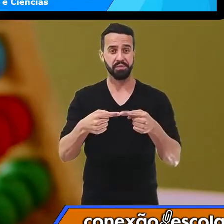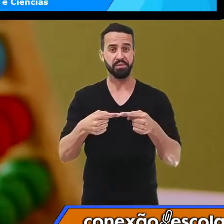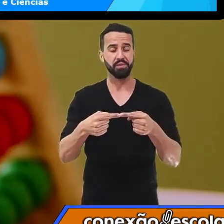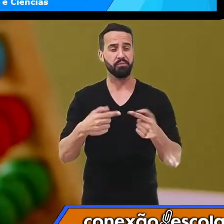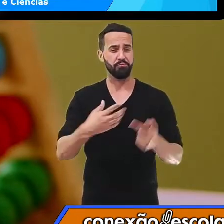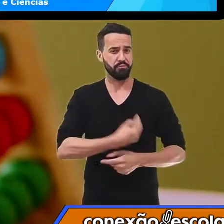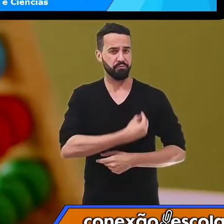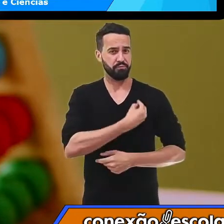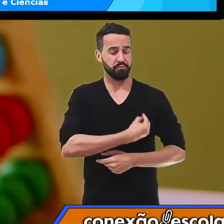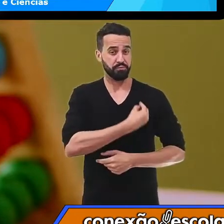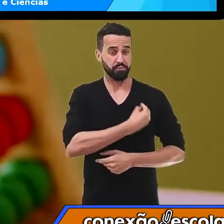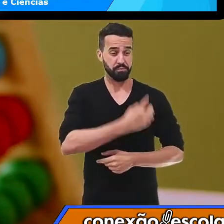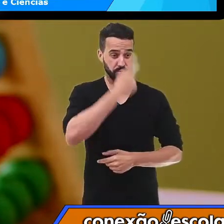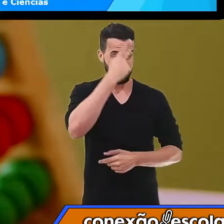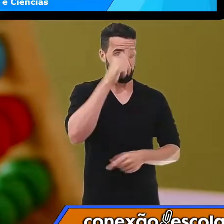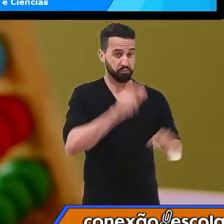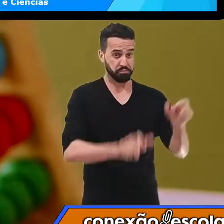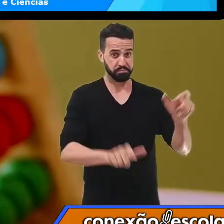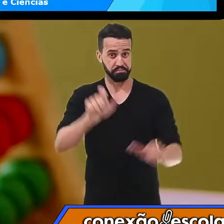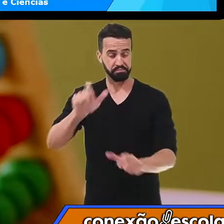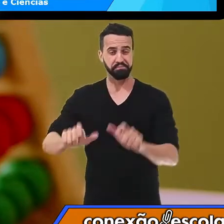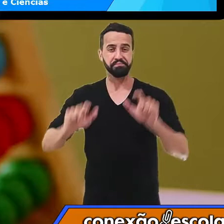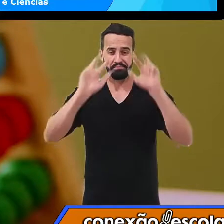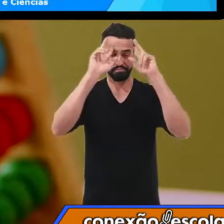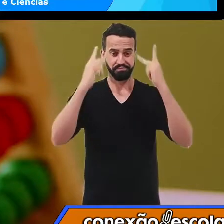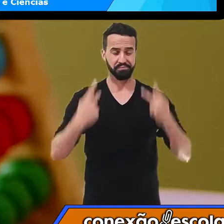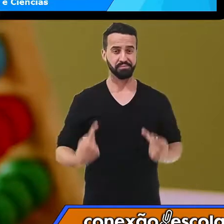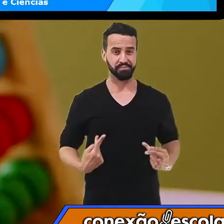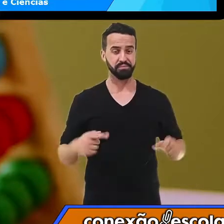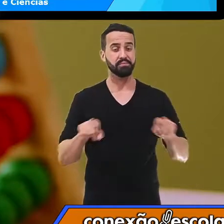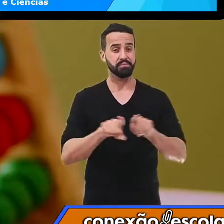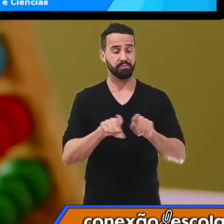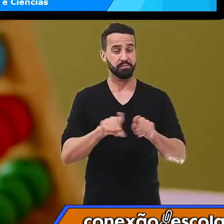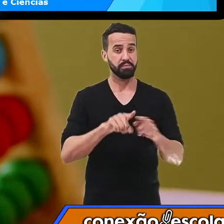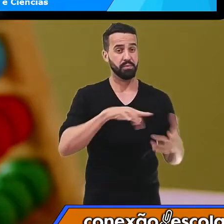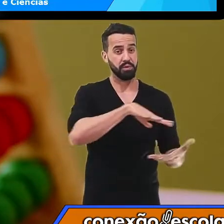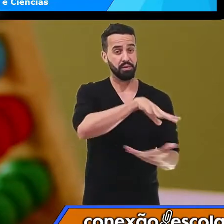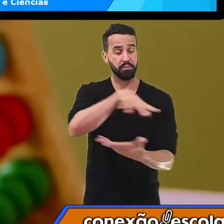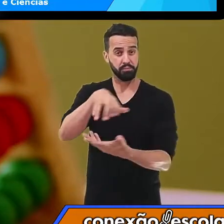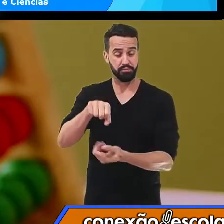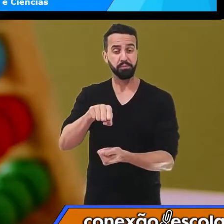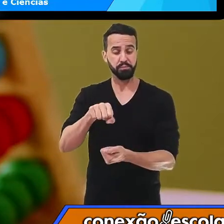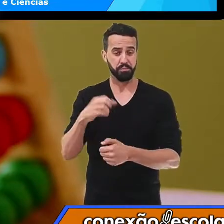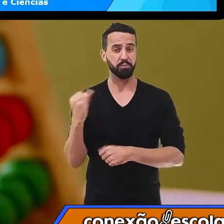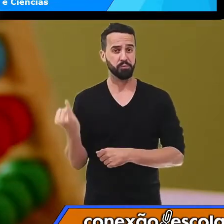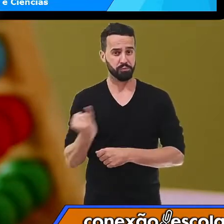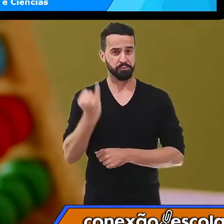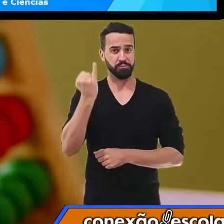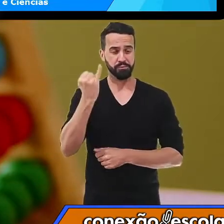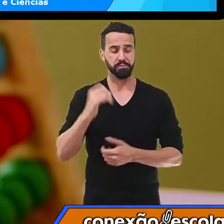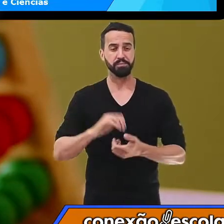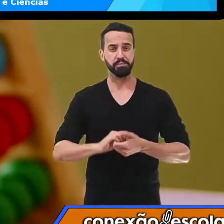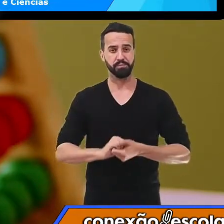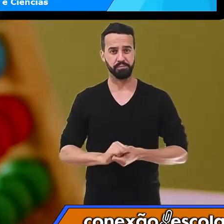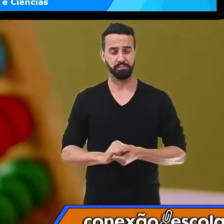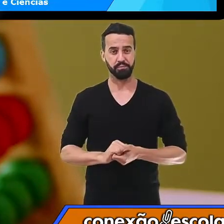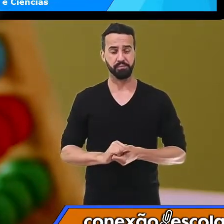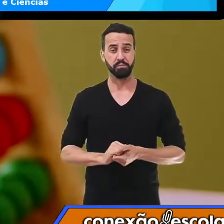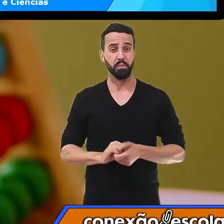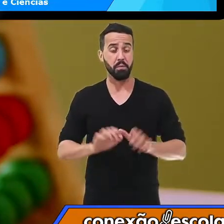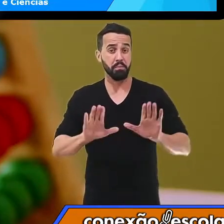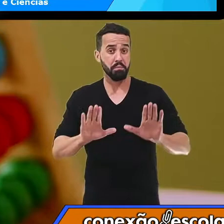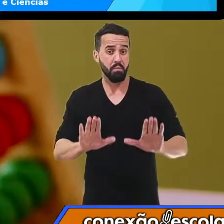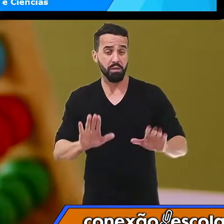à sobrevivência de nossa espécie e do nosso planeta. No entanto, nem sempre